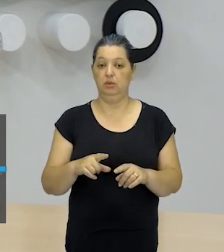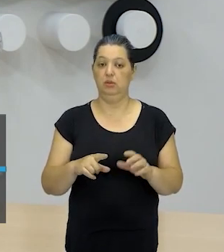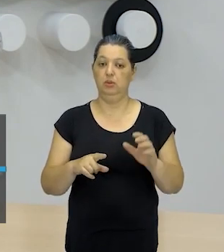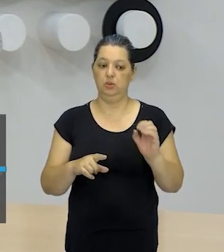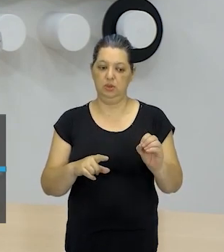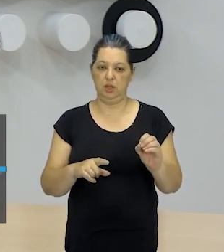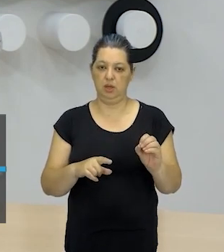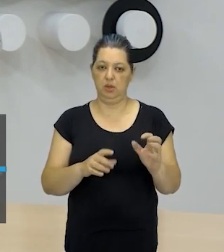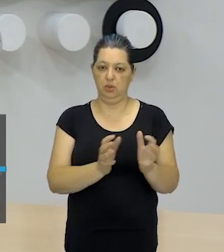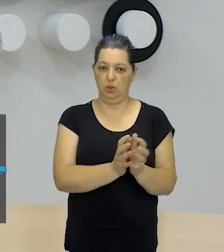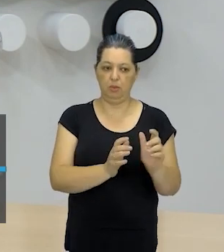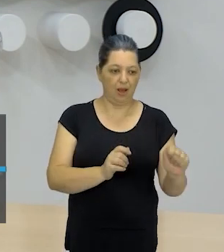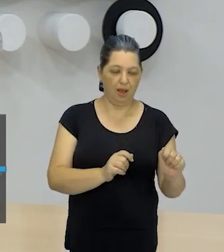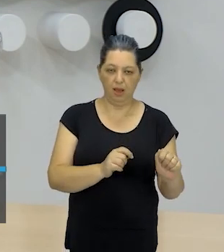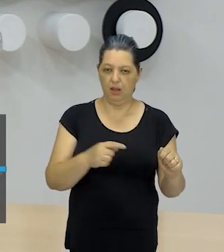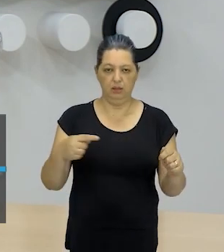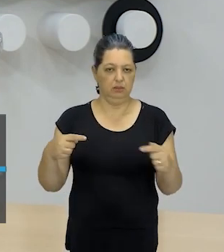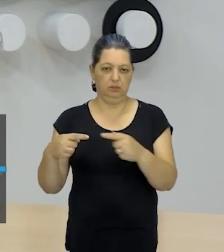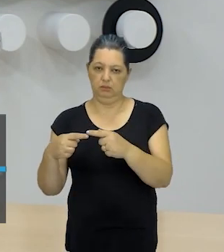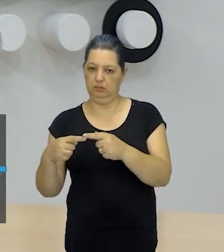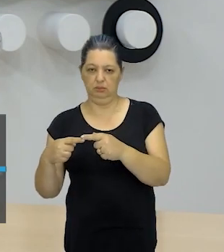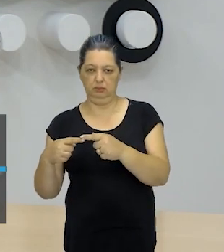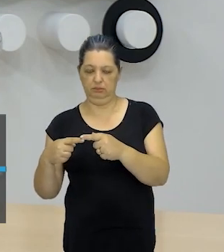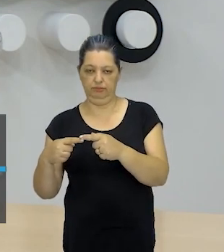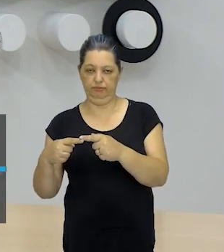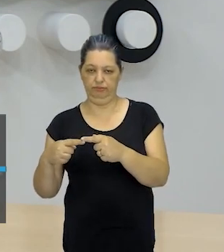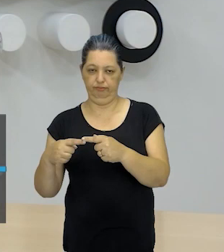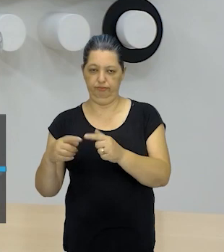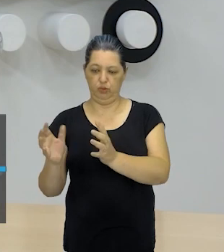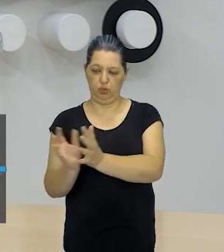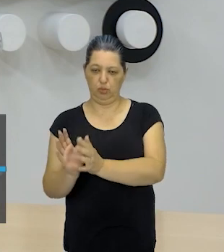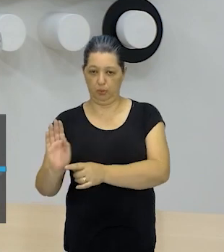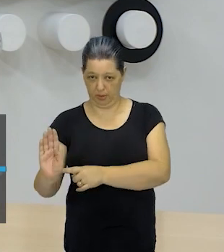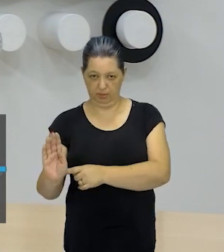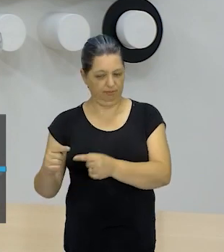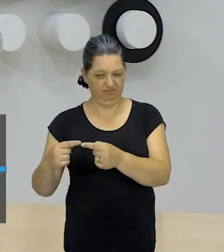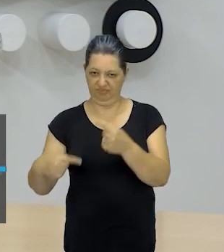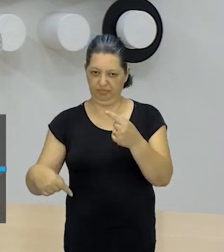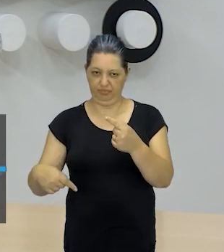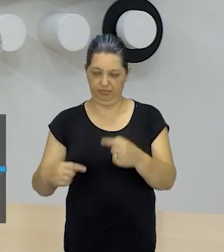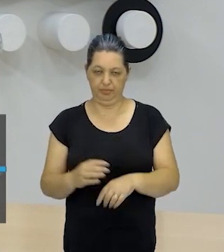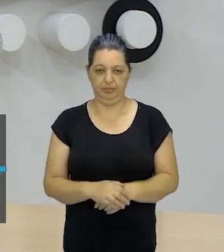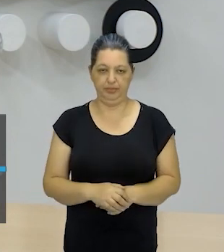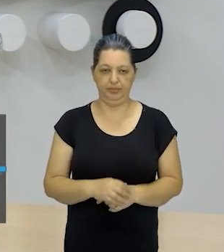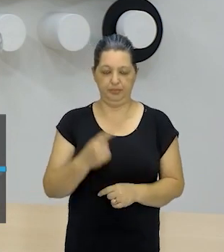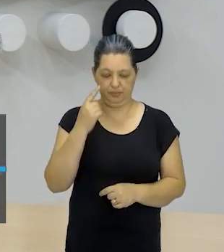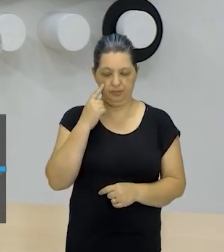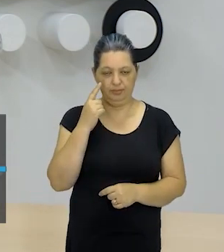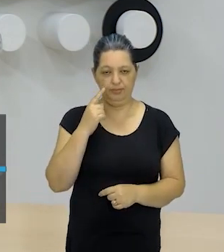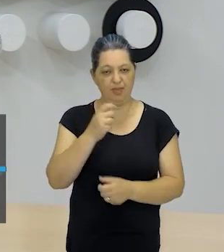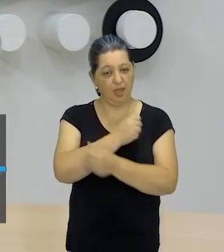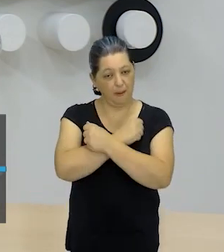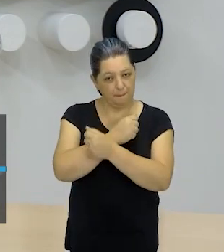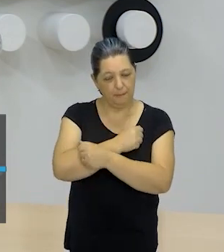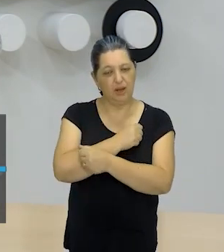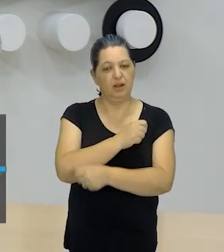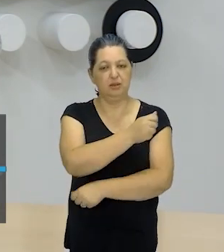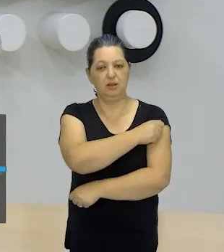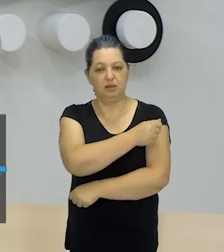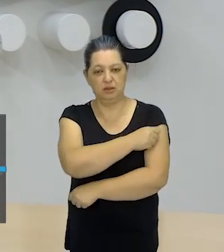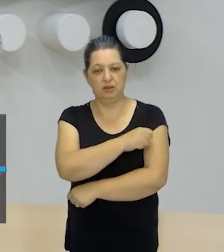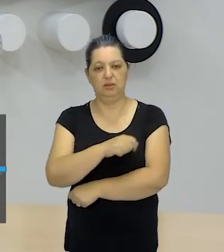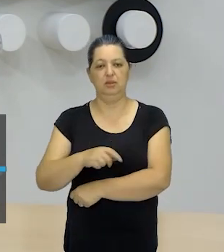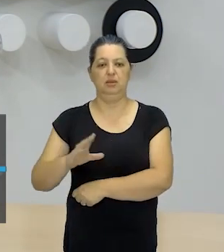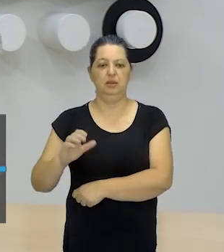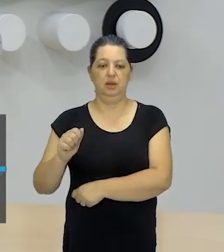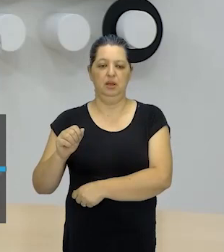A não está ligado a nenhum elemento do conjunto B. Então, vai um abraço aí para os nossos alunos que estão participando. Kailane,